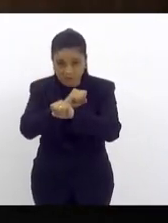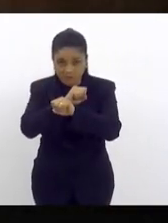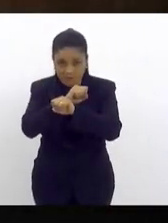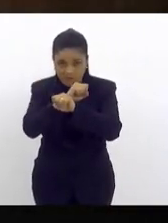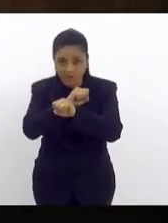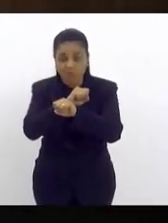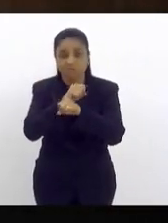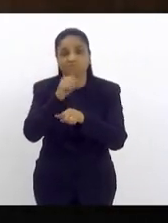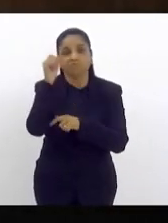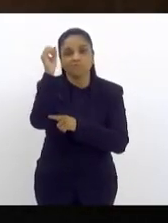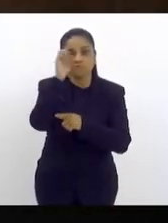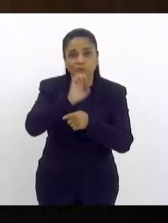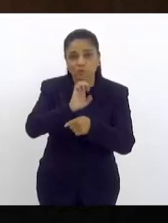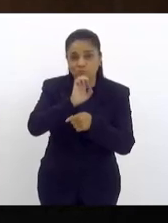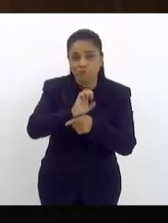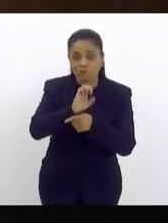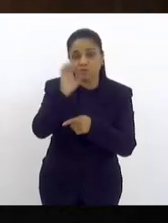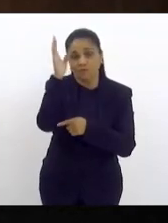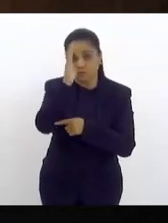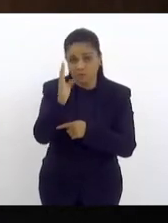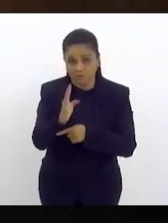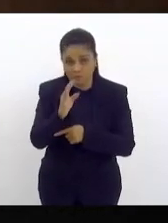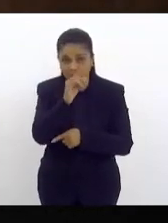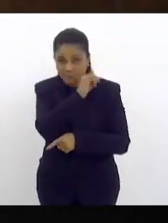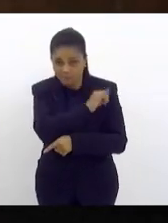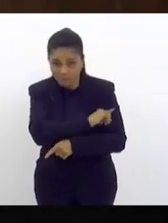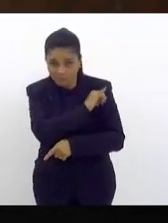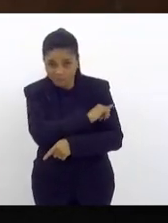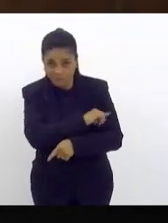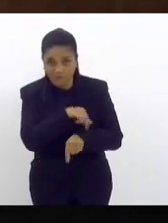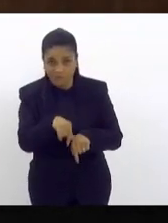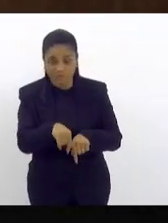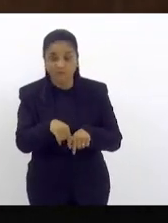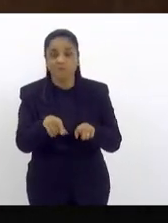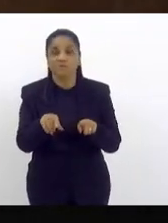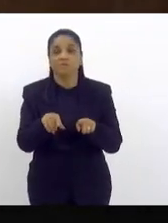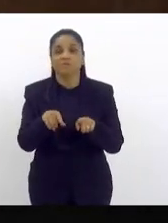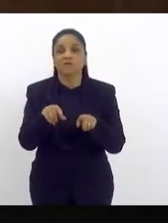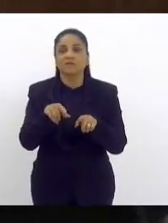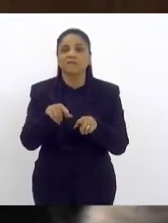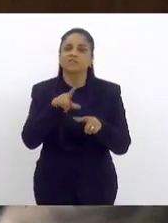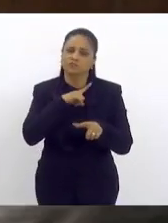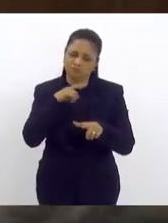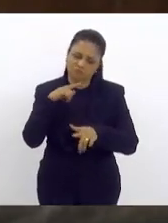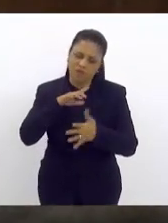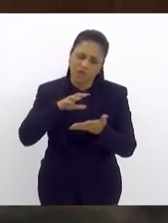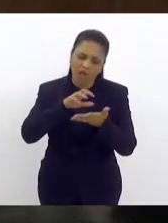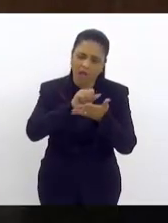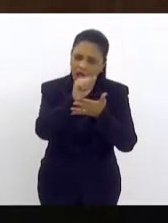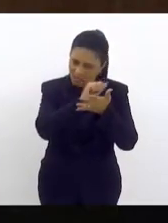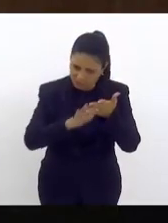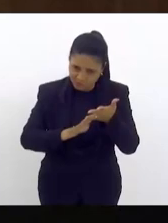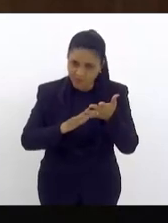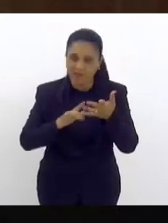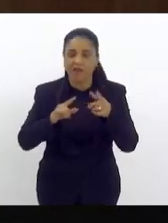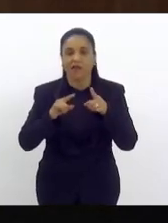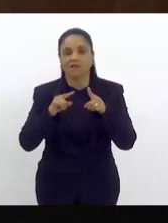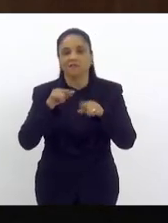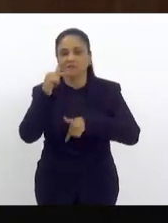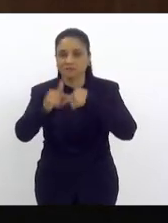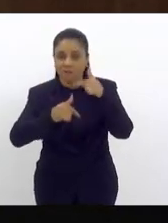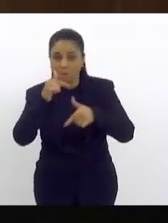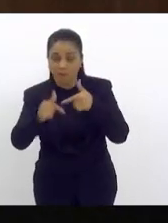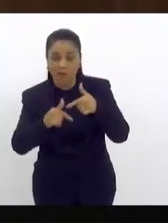e o nosso país e tiramos com a máscara uma série de ações de atividades tanto de pensar